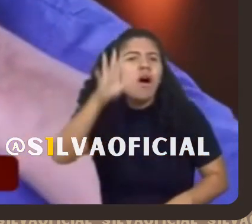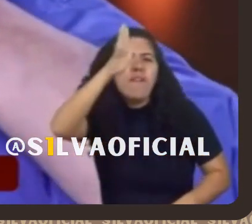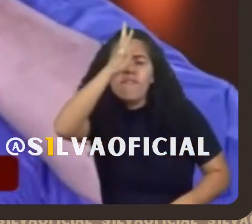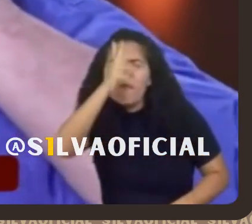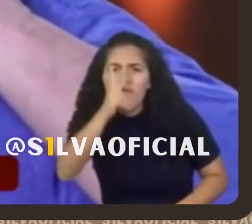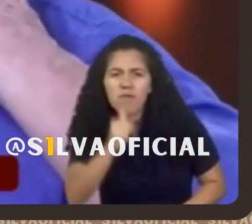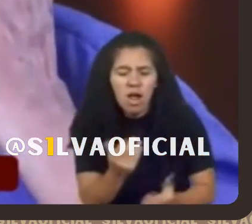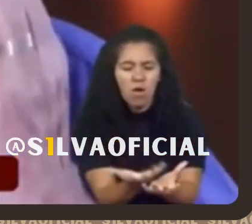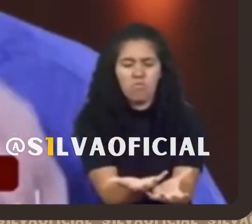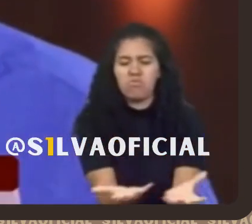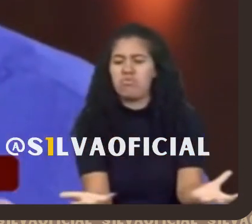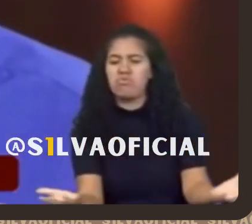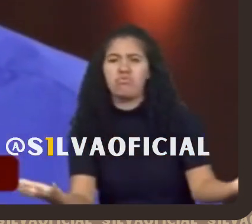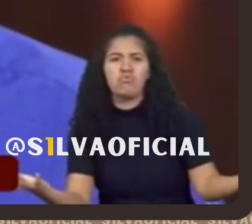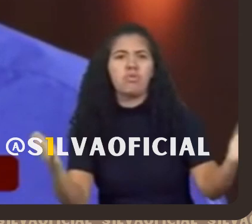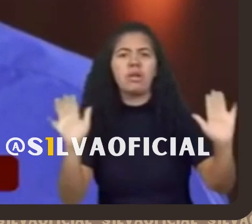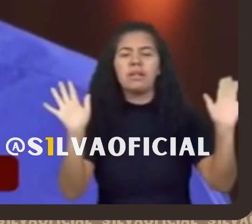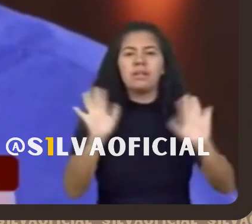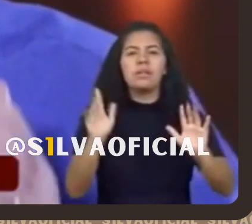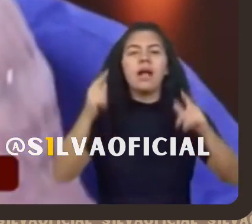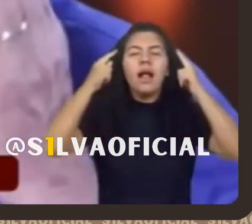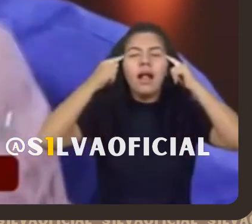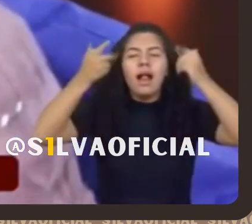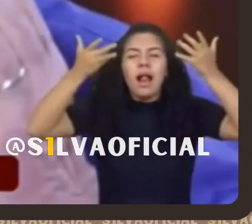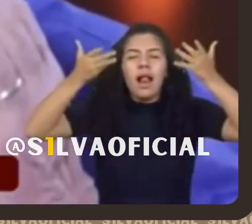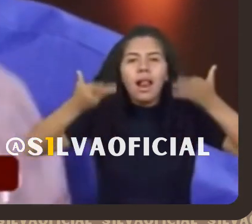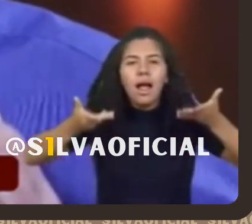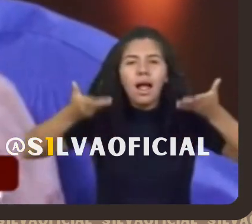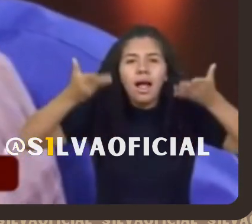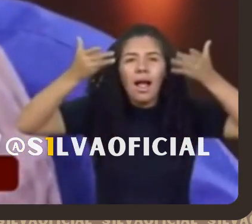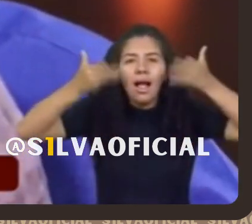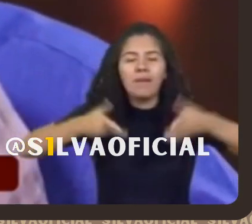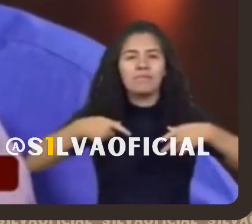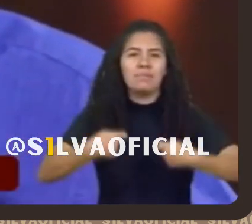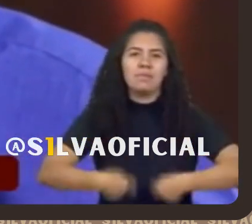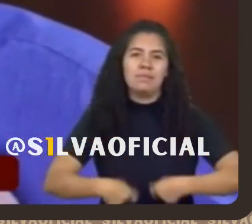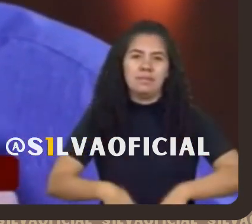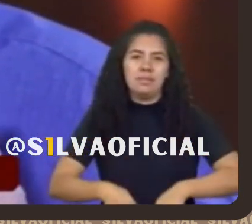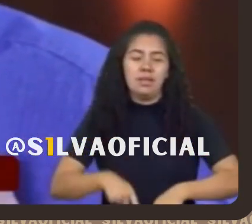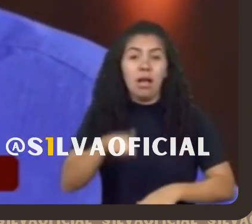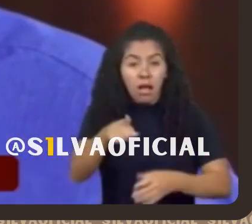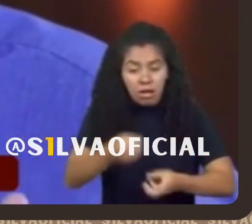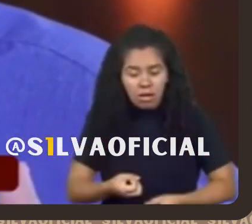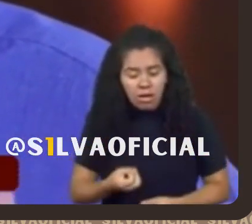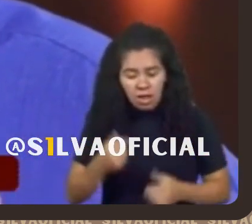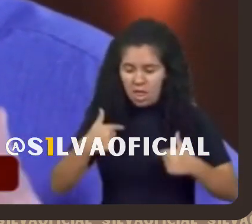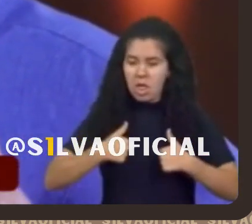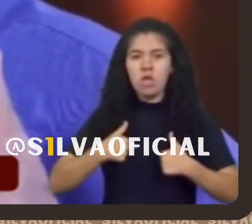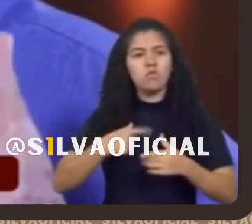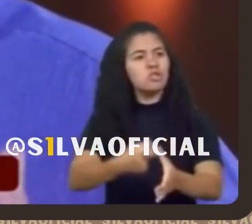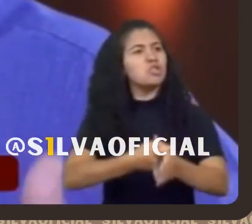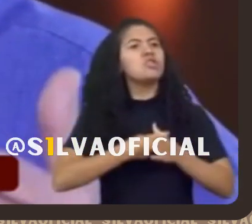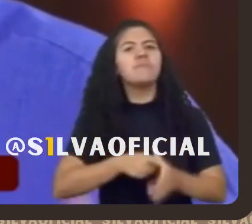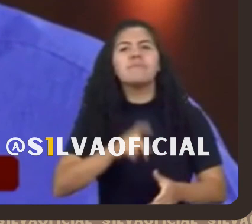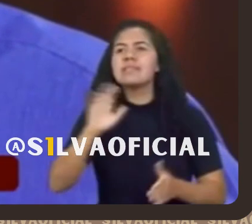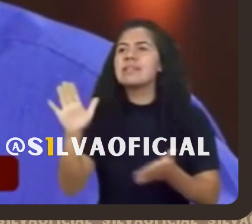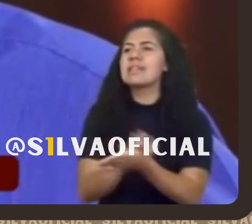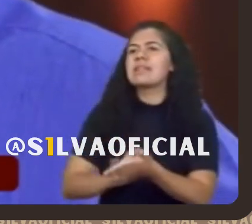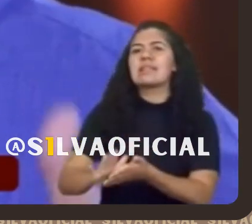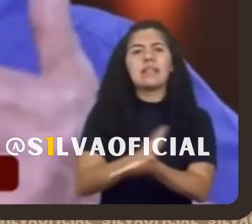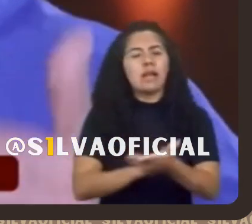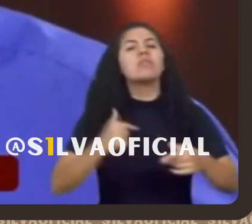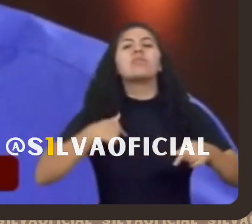que é importante é você tá com a cabeça leve é você dizer eu não devo para ninguém e eu vou estudar outra